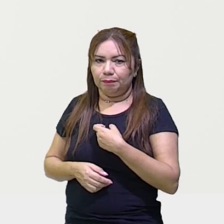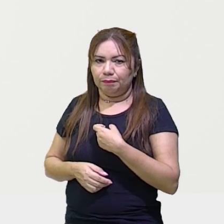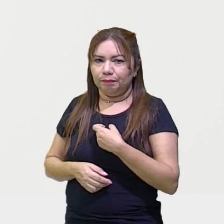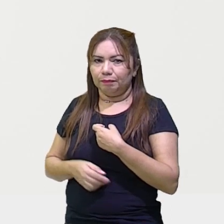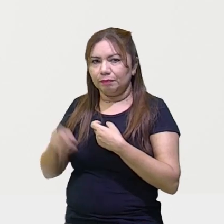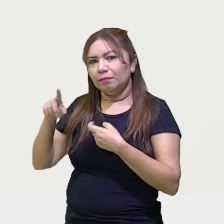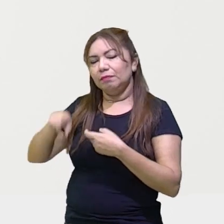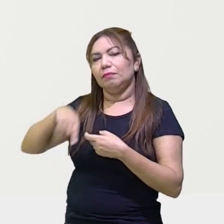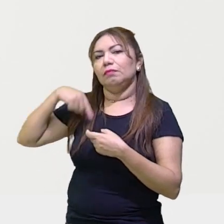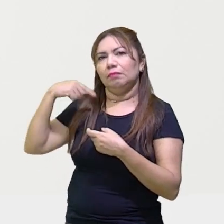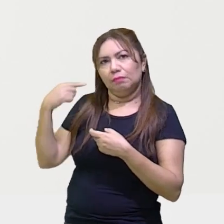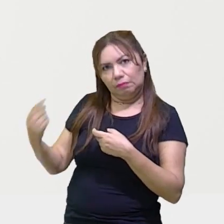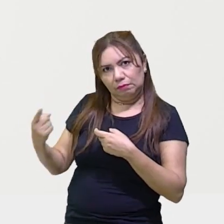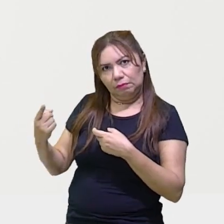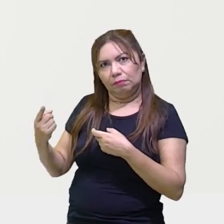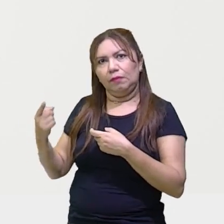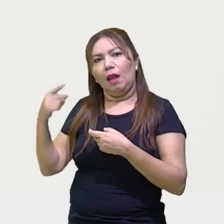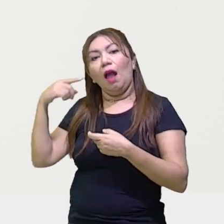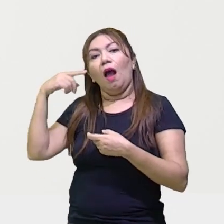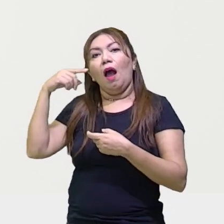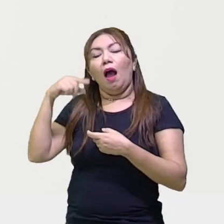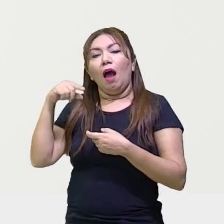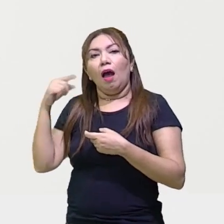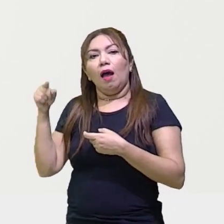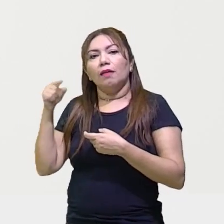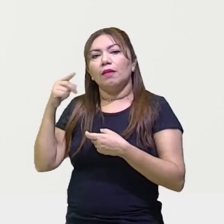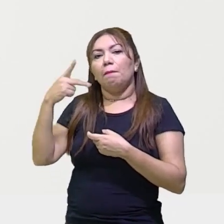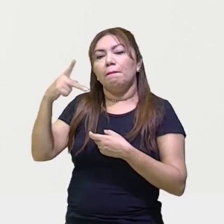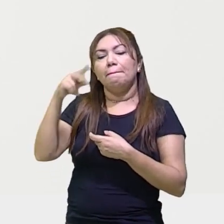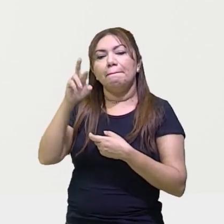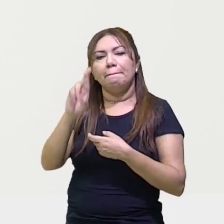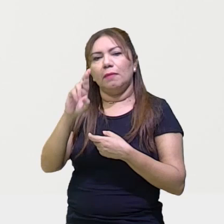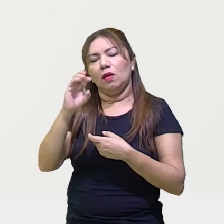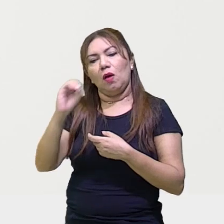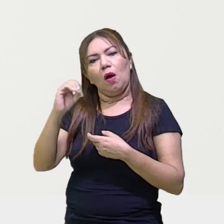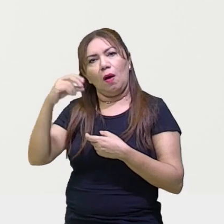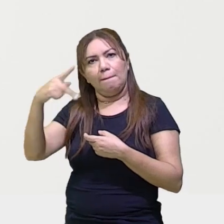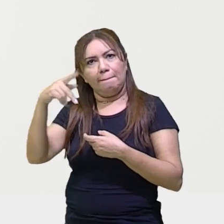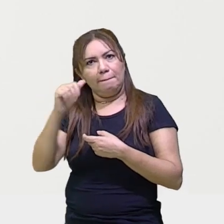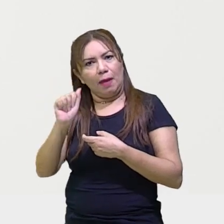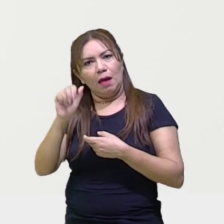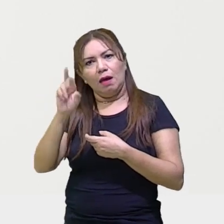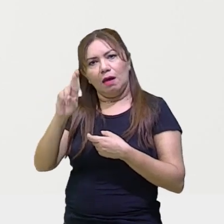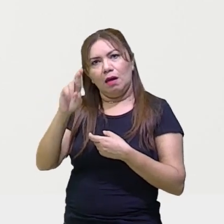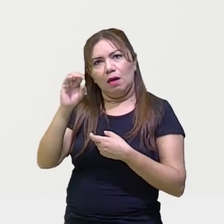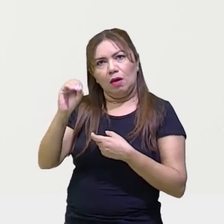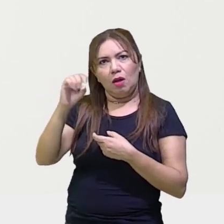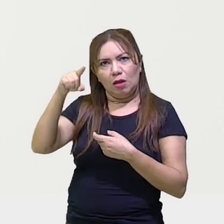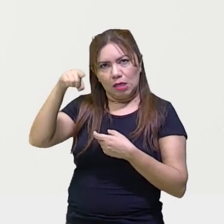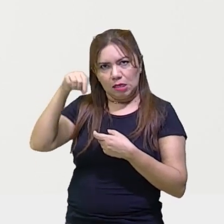Proparoxítona. Eu estava falando antes da oxítona, agora eu estou falando da